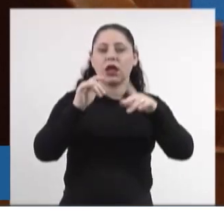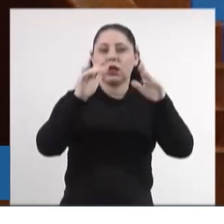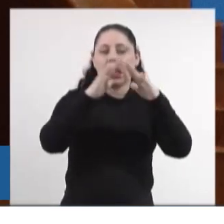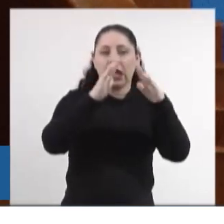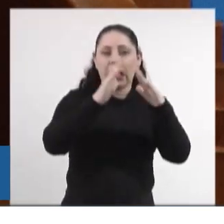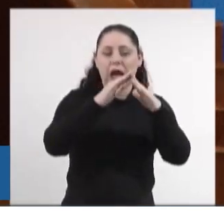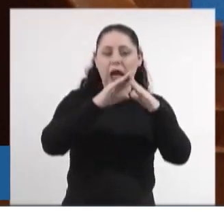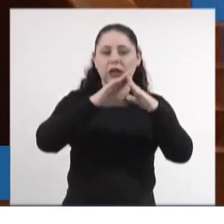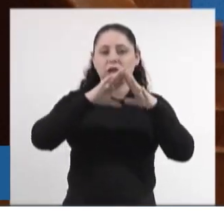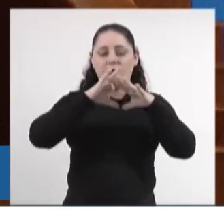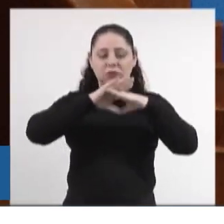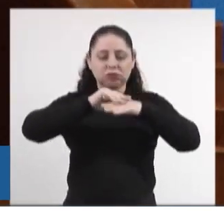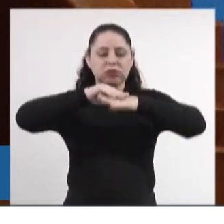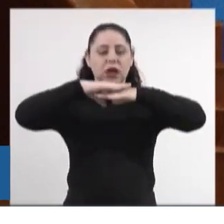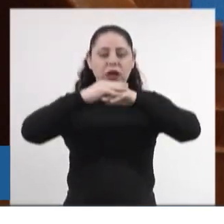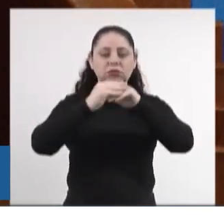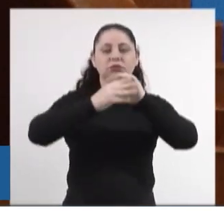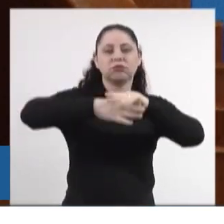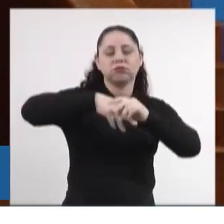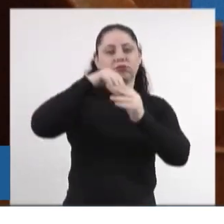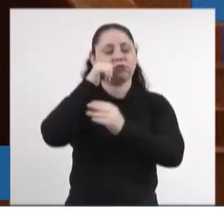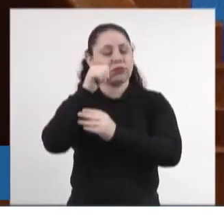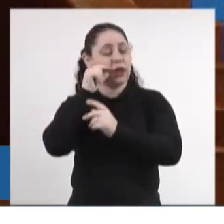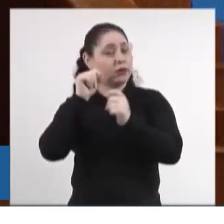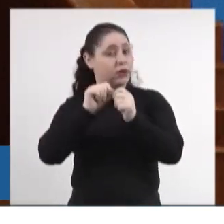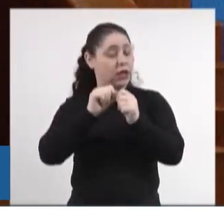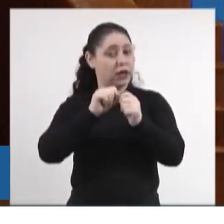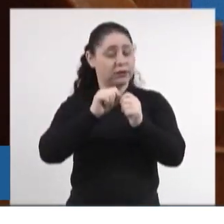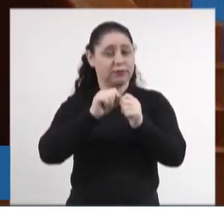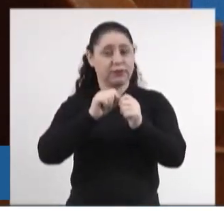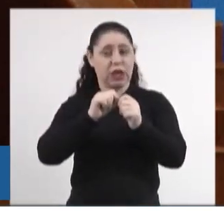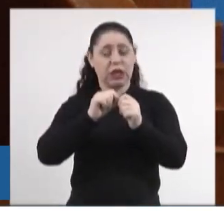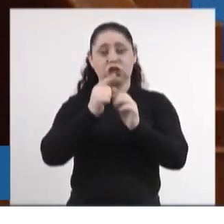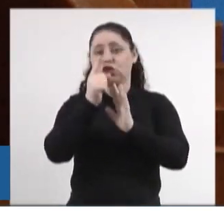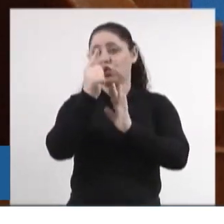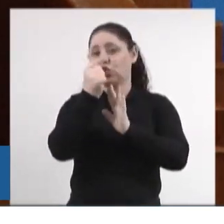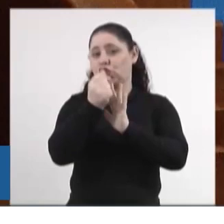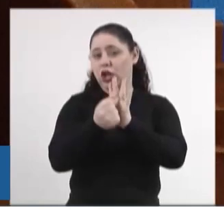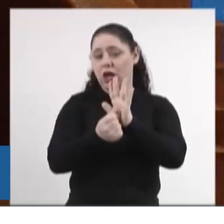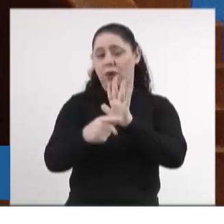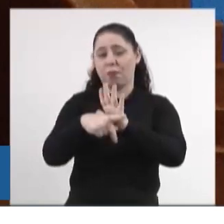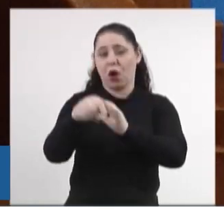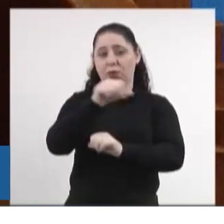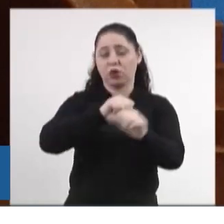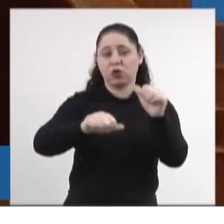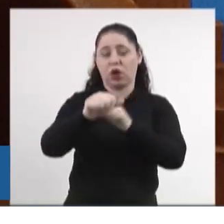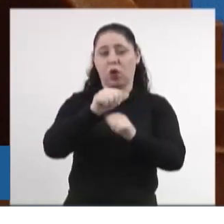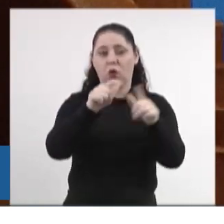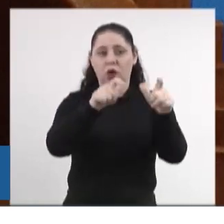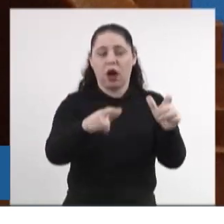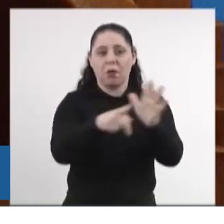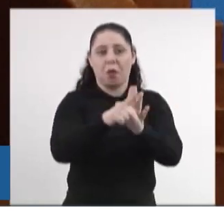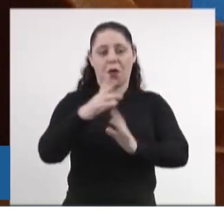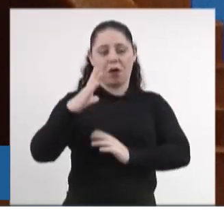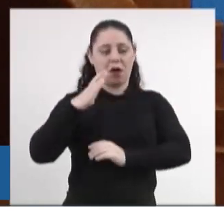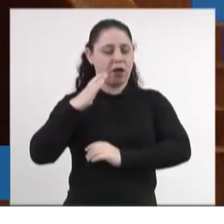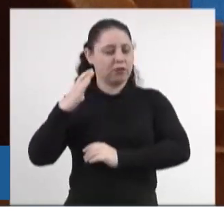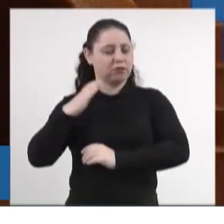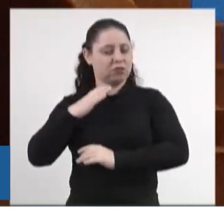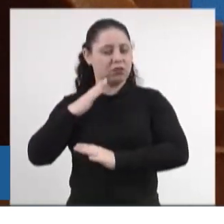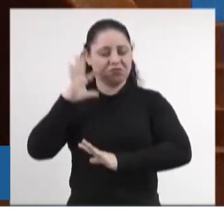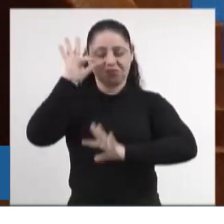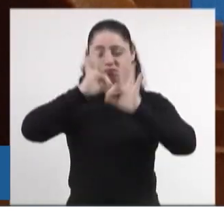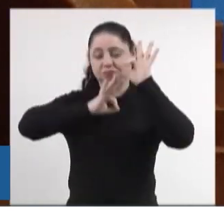massagem. Né? Sejam mulheres que estão nos espaços luxuosos da prostituição,